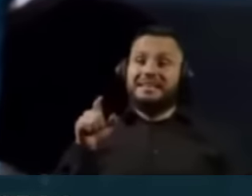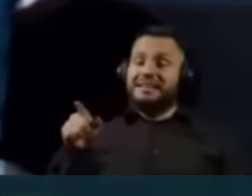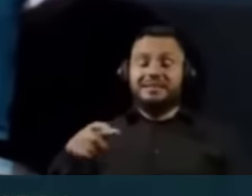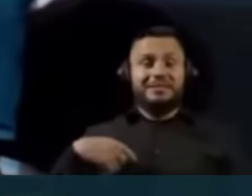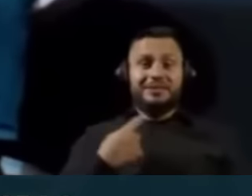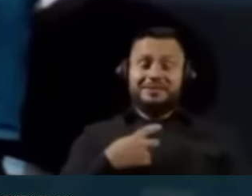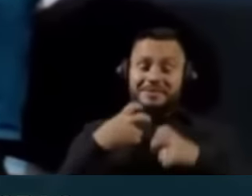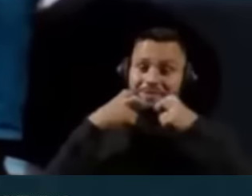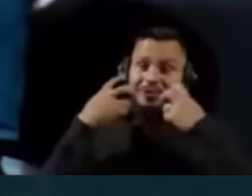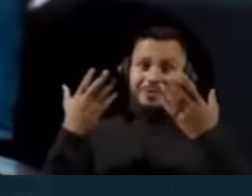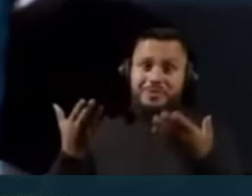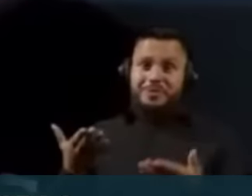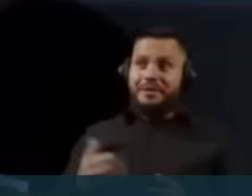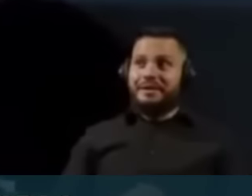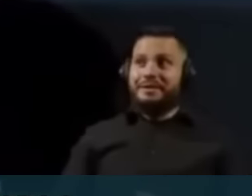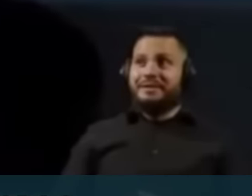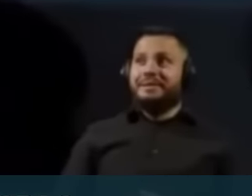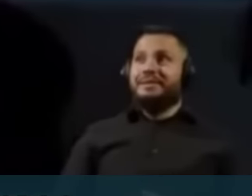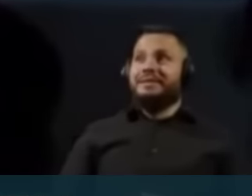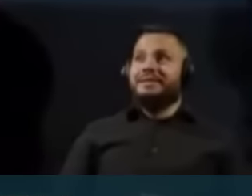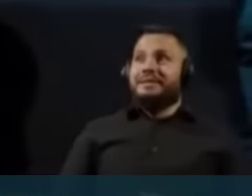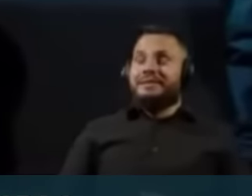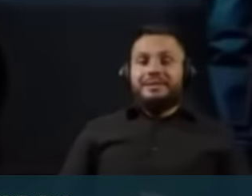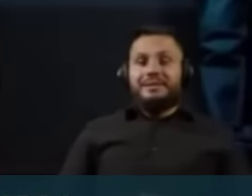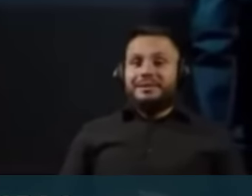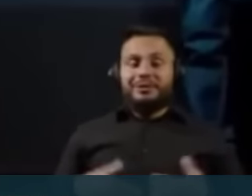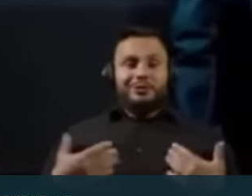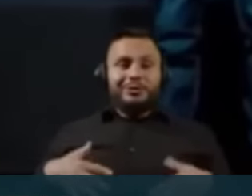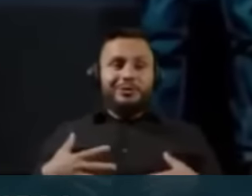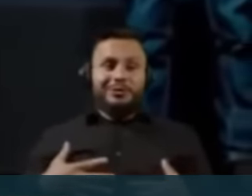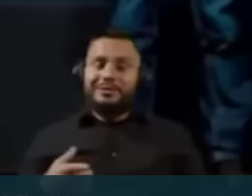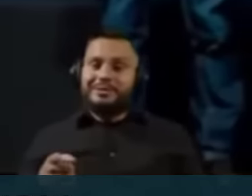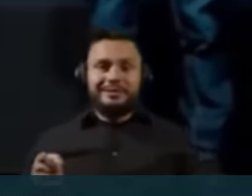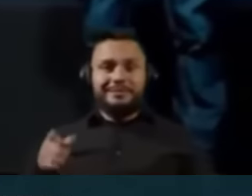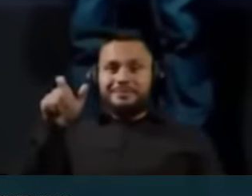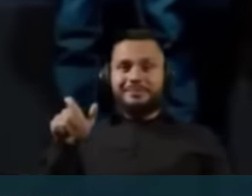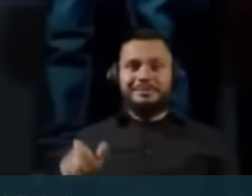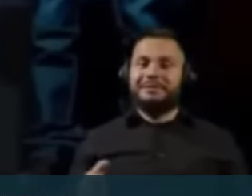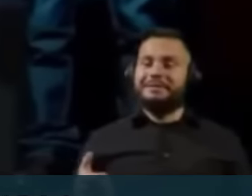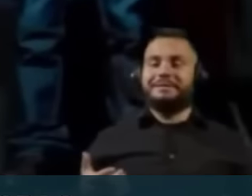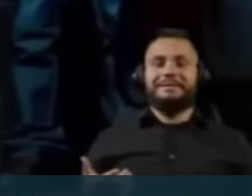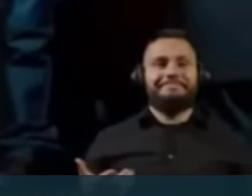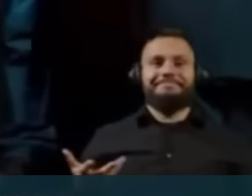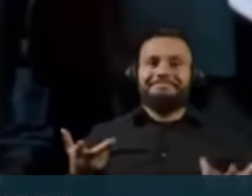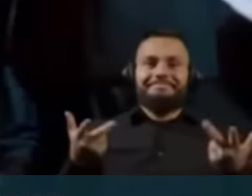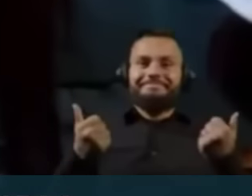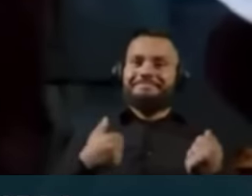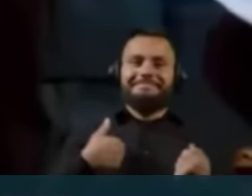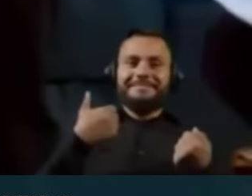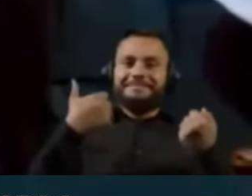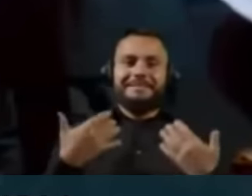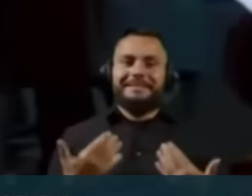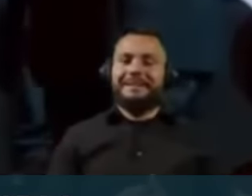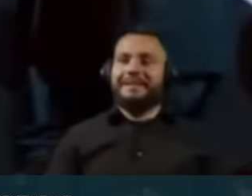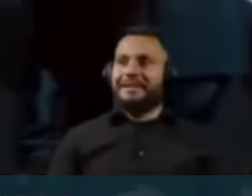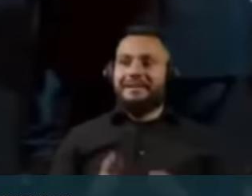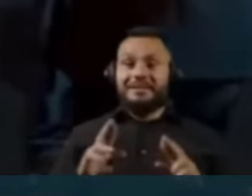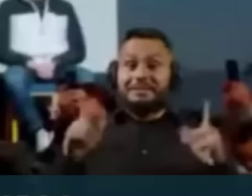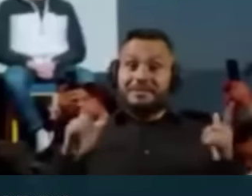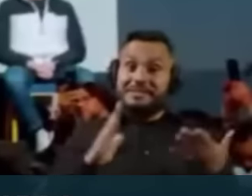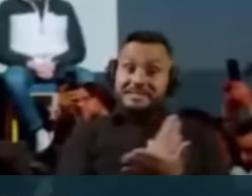gente. É uma belezura, incrível, um troço assim maravilhoso. Diferente daqueles que